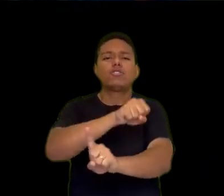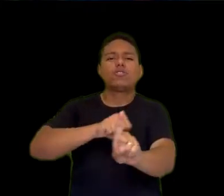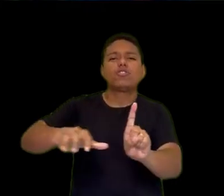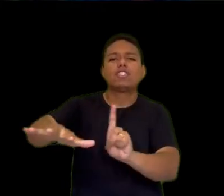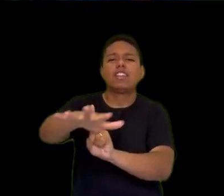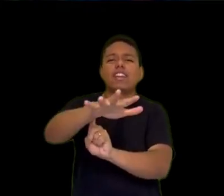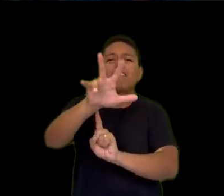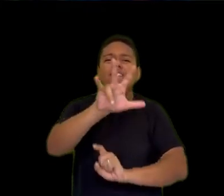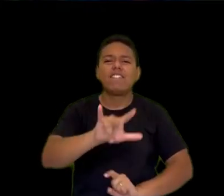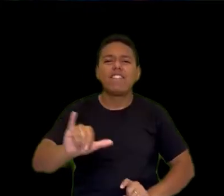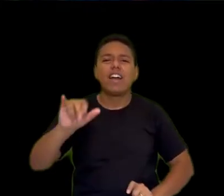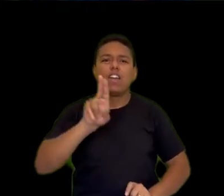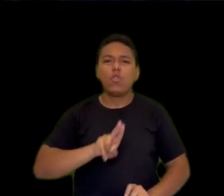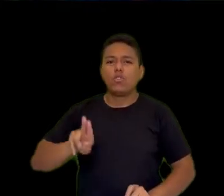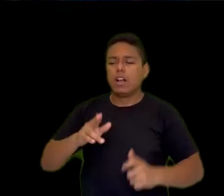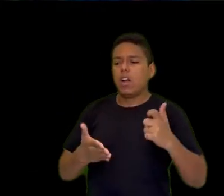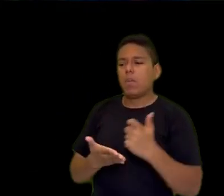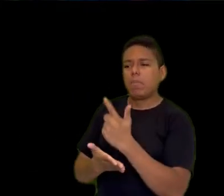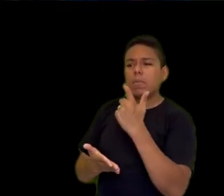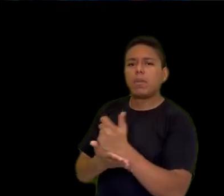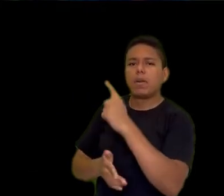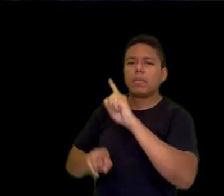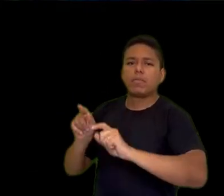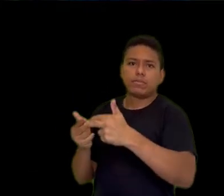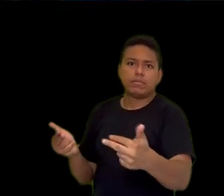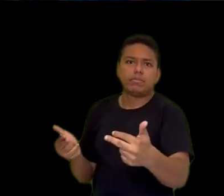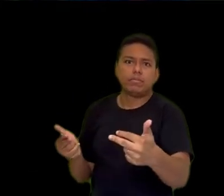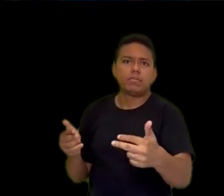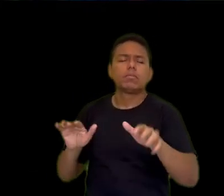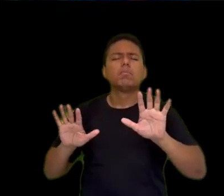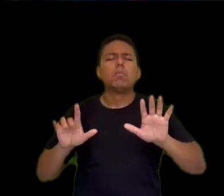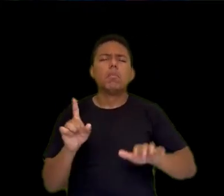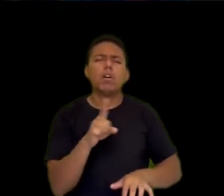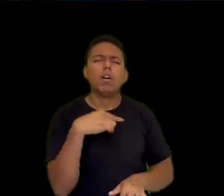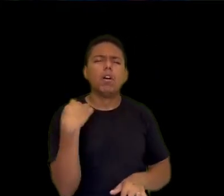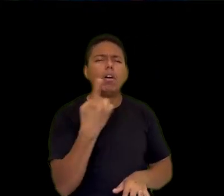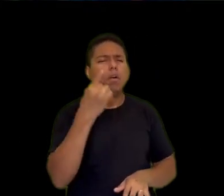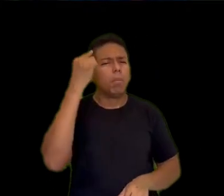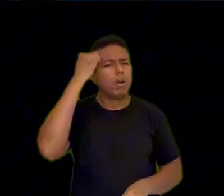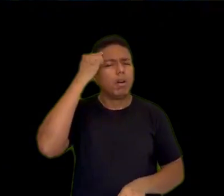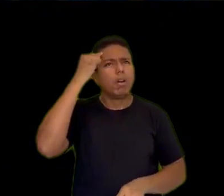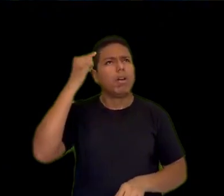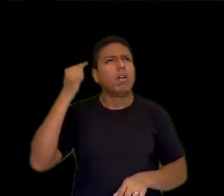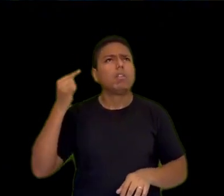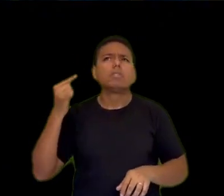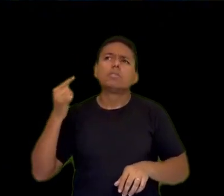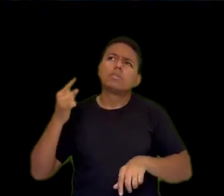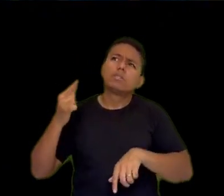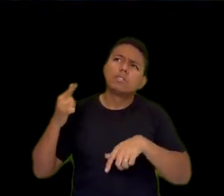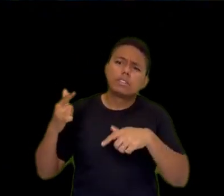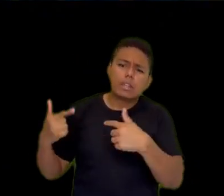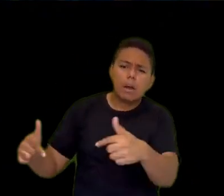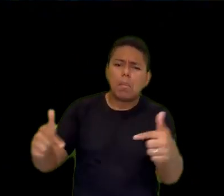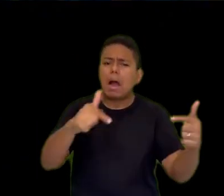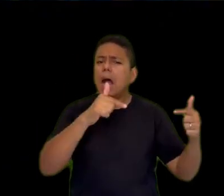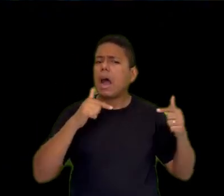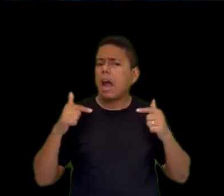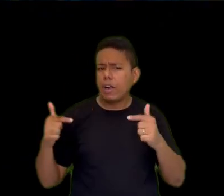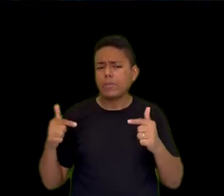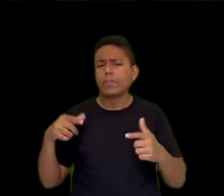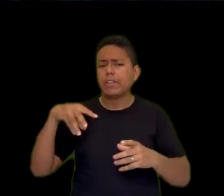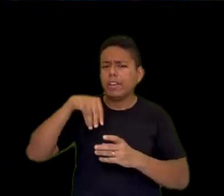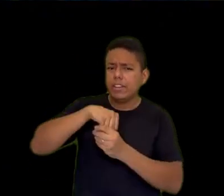quais atividades que a gente trabalha, utiliza na vigilância sanitária para fazer essa vigilância?